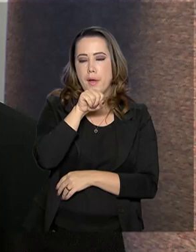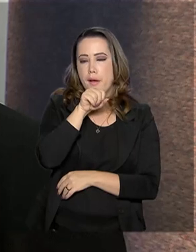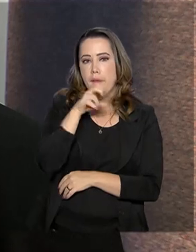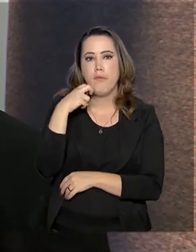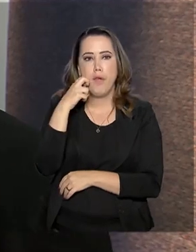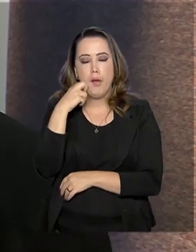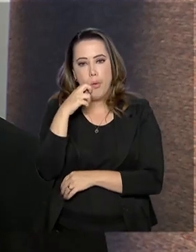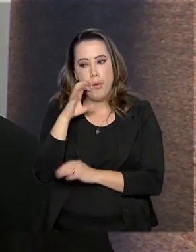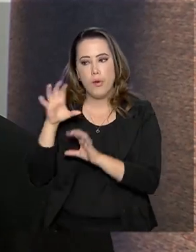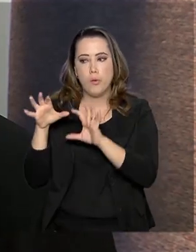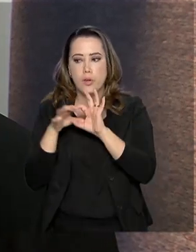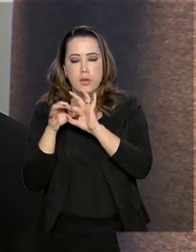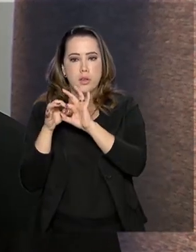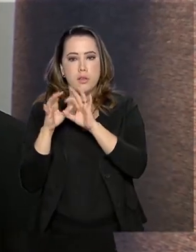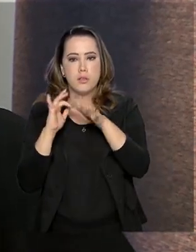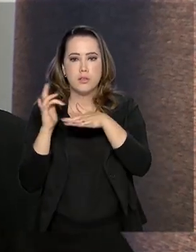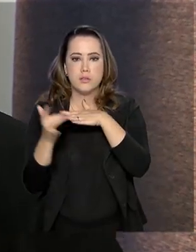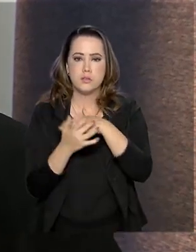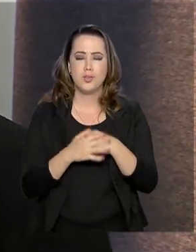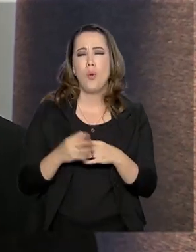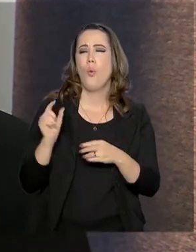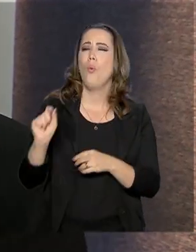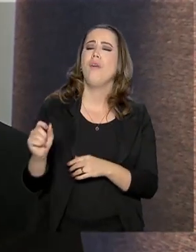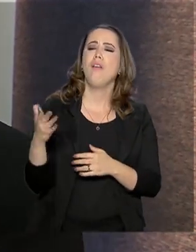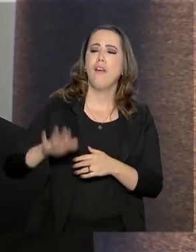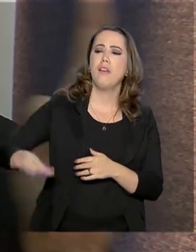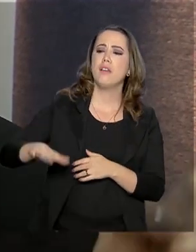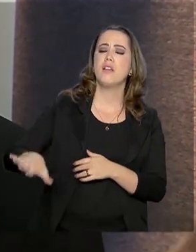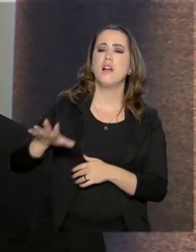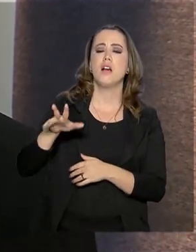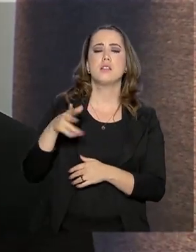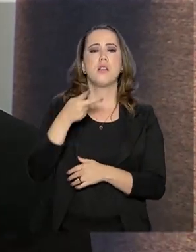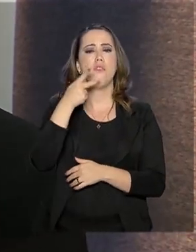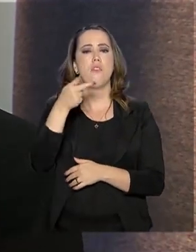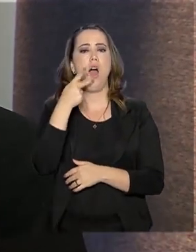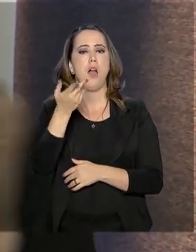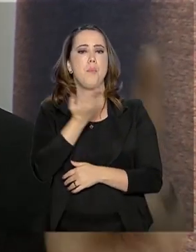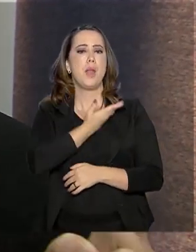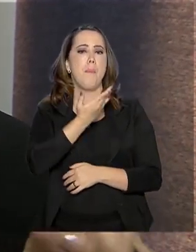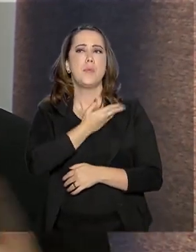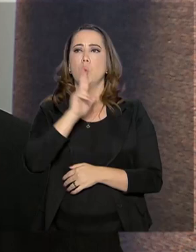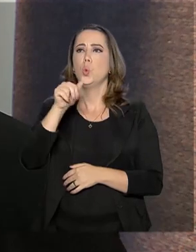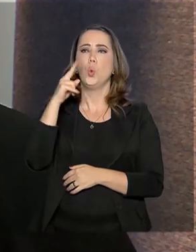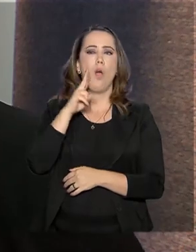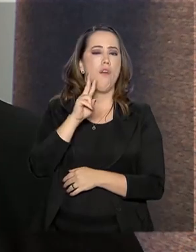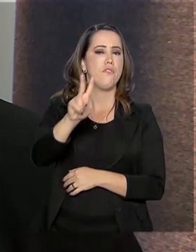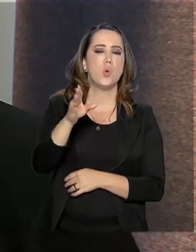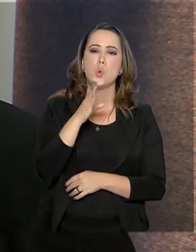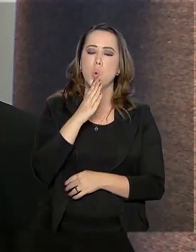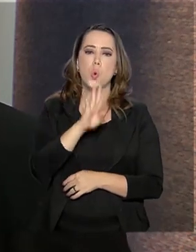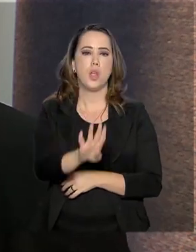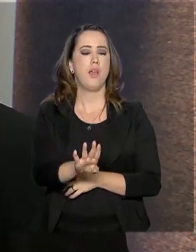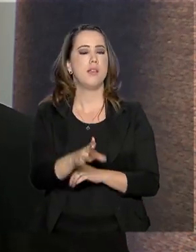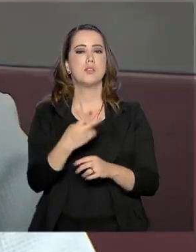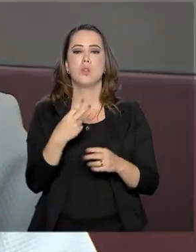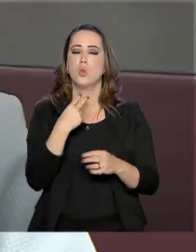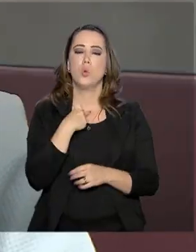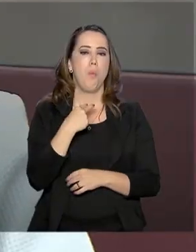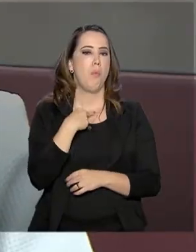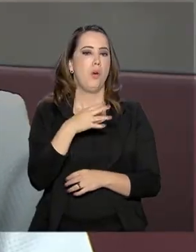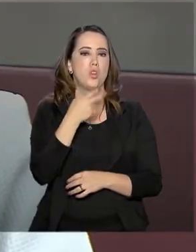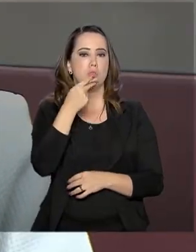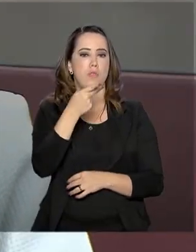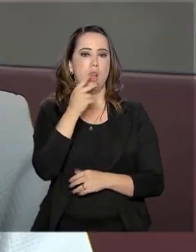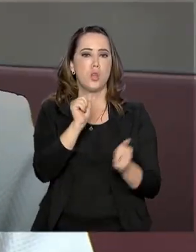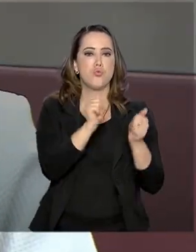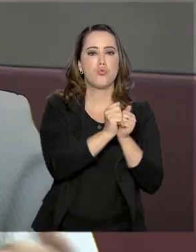sociais. O que uma criança fala numa rede social para milhares de amigos, amigos que elas nunca viram, que não pode falar para o seu pai? Nunca